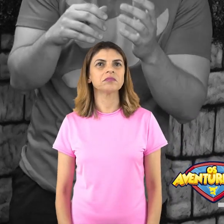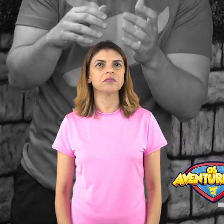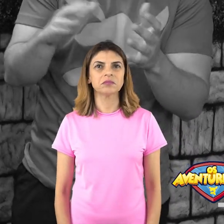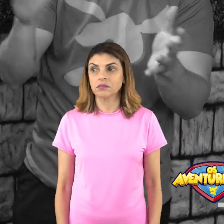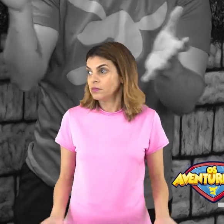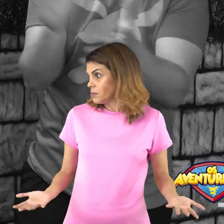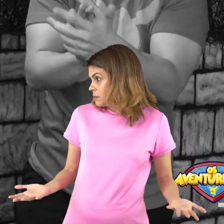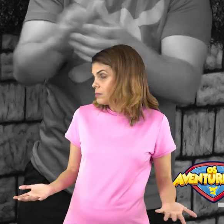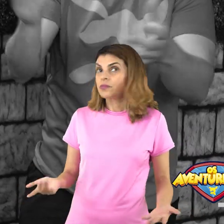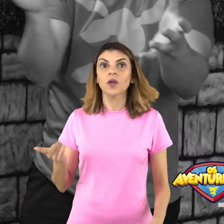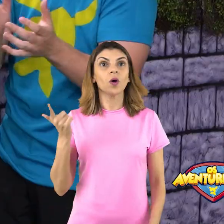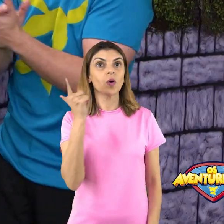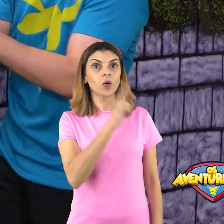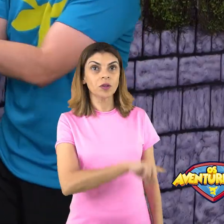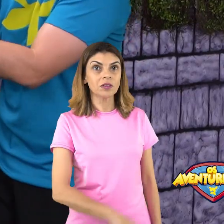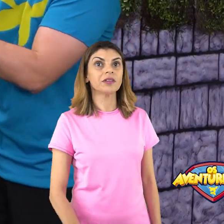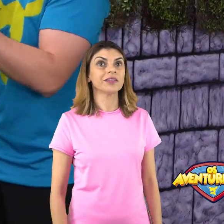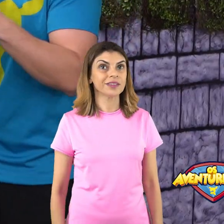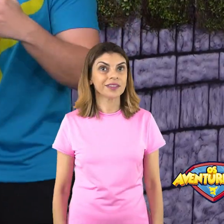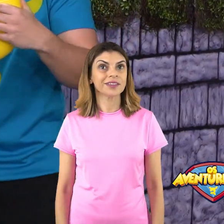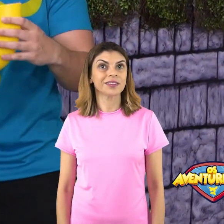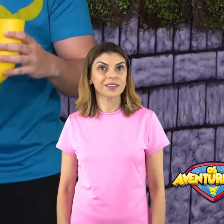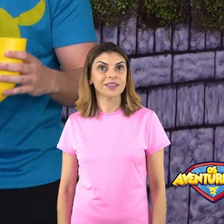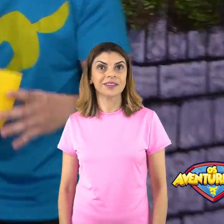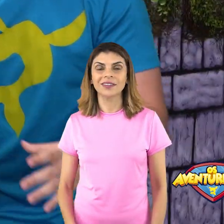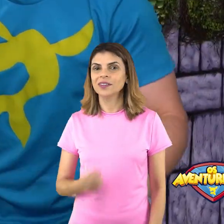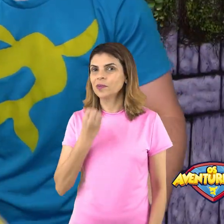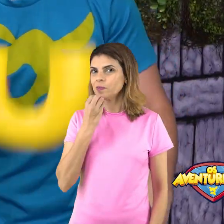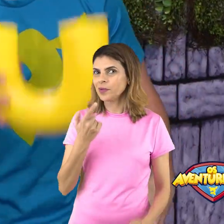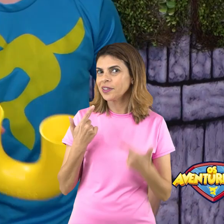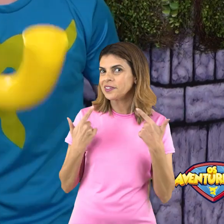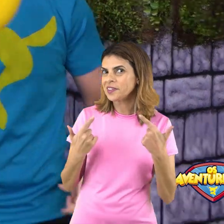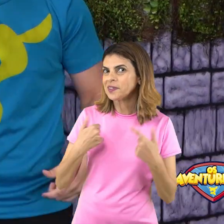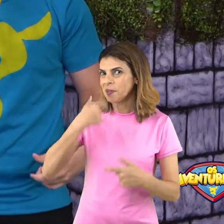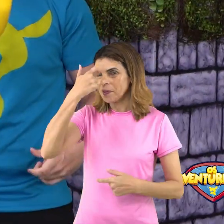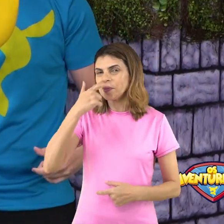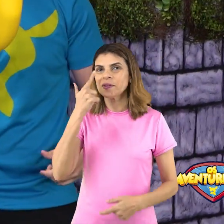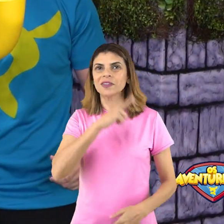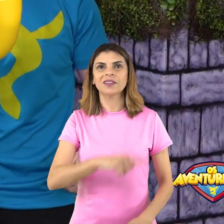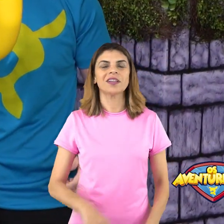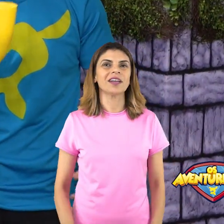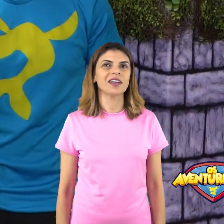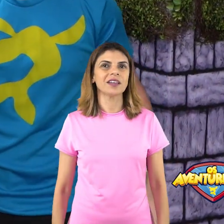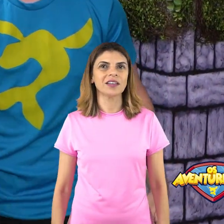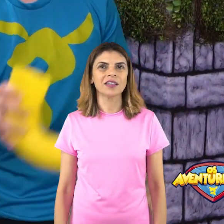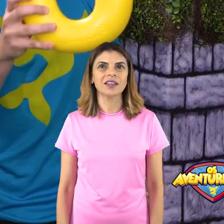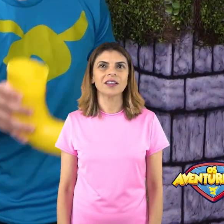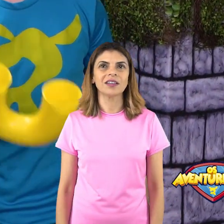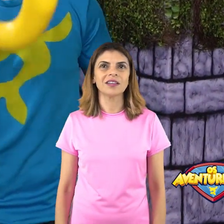Parabéns! Consegui! Foi sorte de principiante. Agora sou eu. Ó!